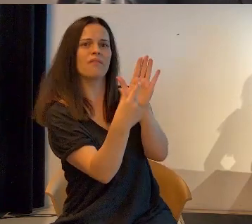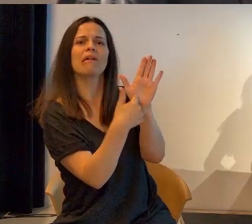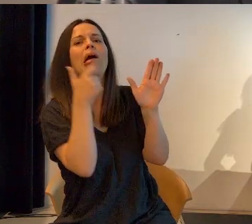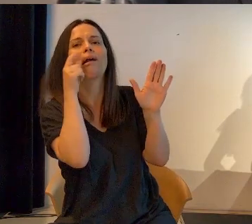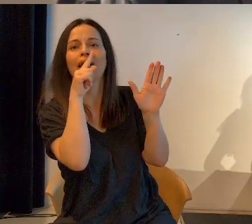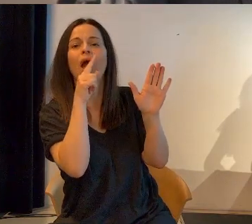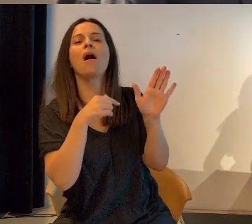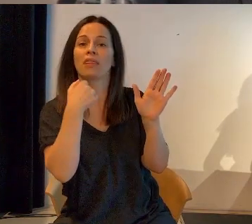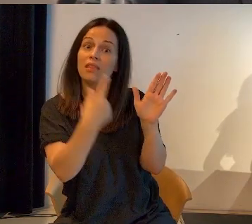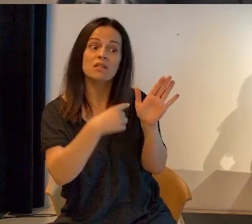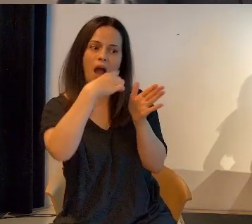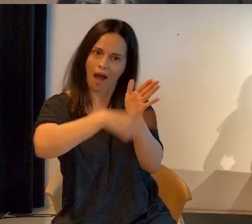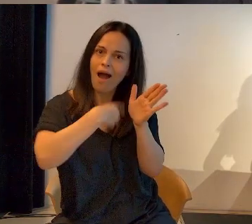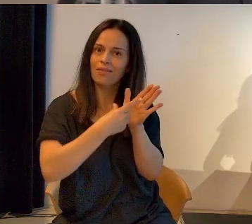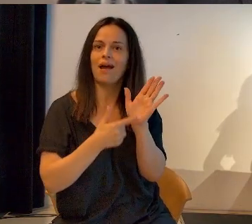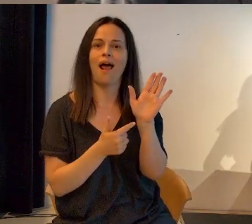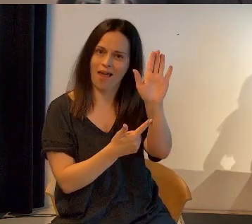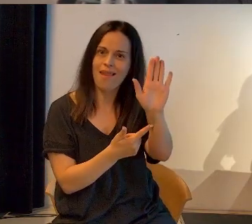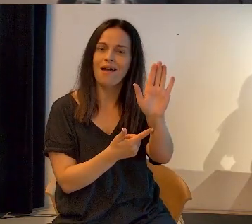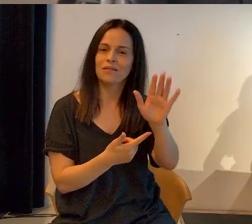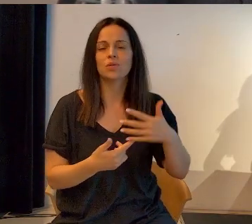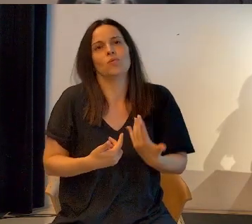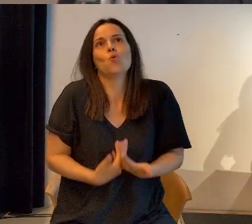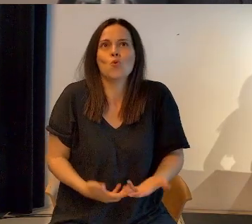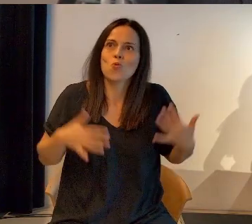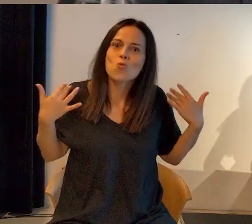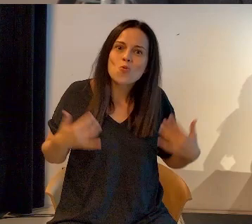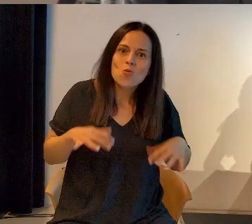os chapéus de Águeda. E, portanto, isto eu acho que é dar-nos uma dimensão,